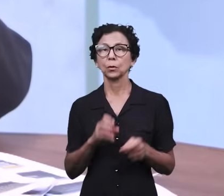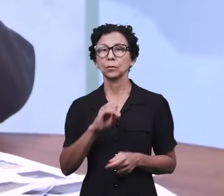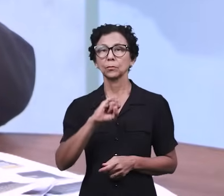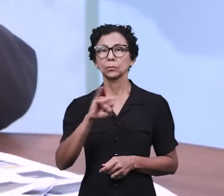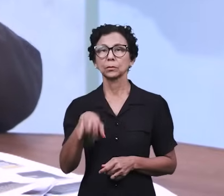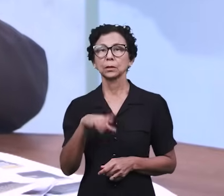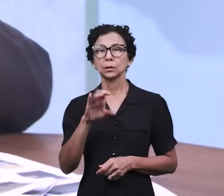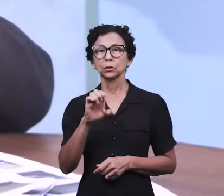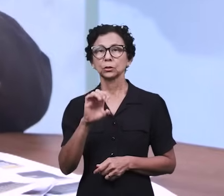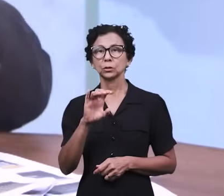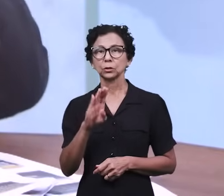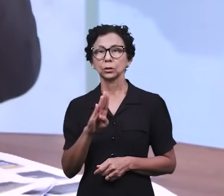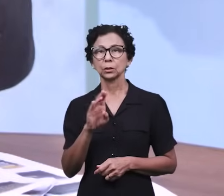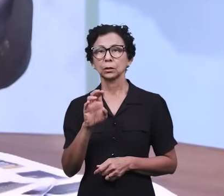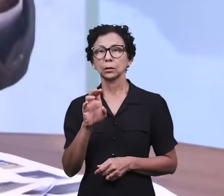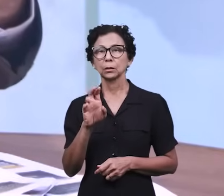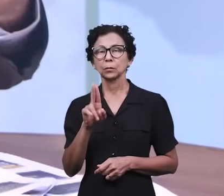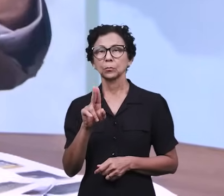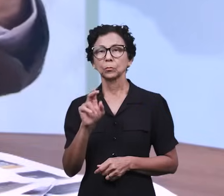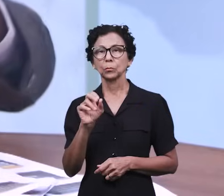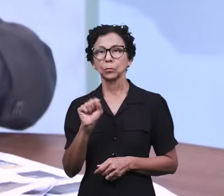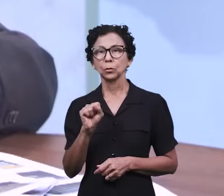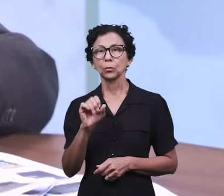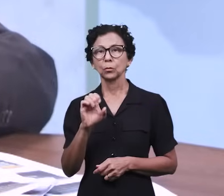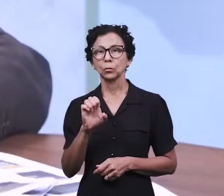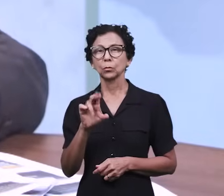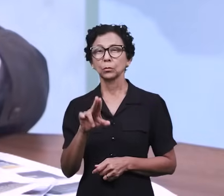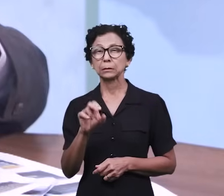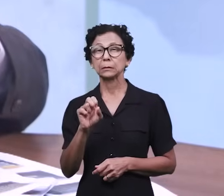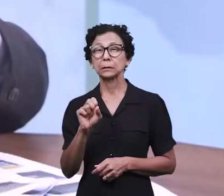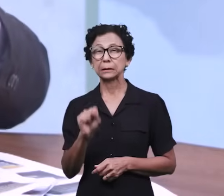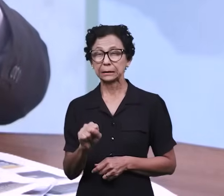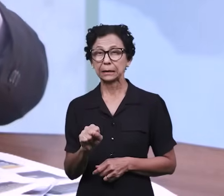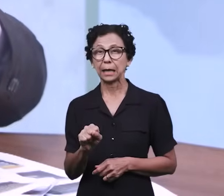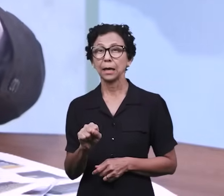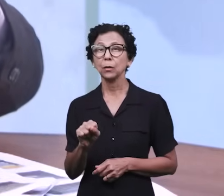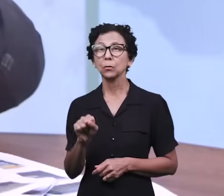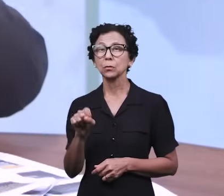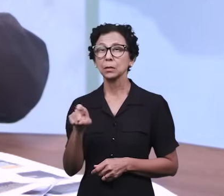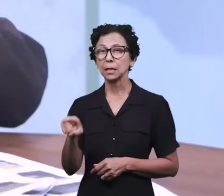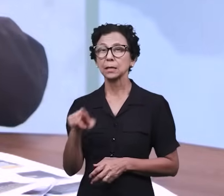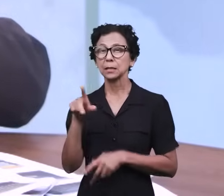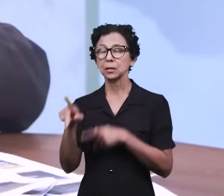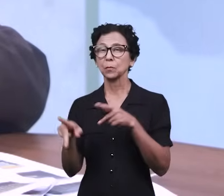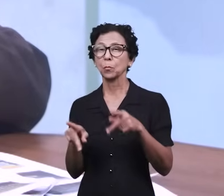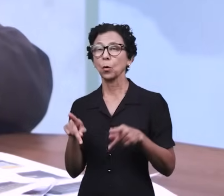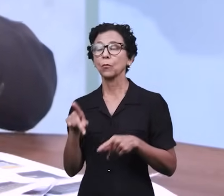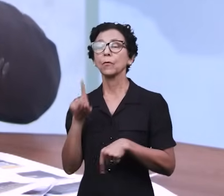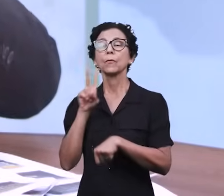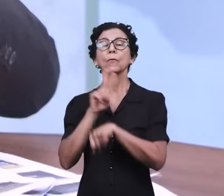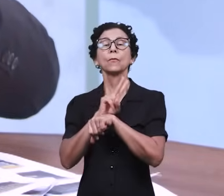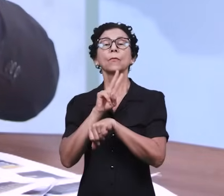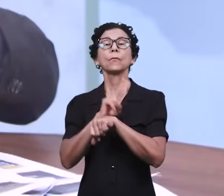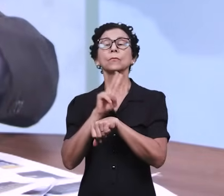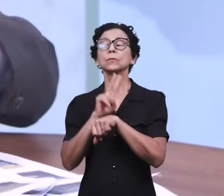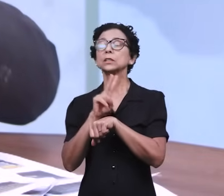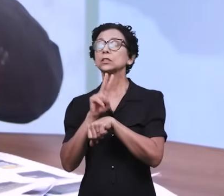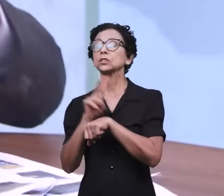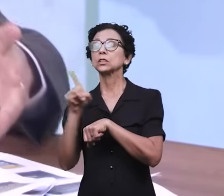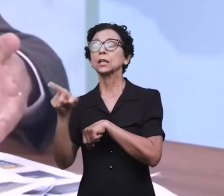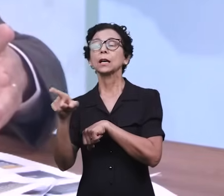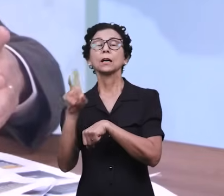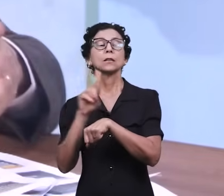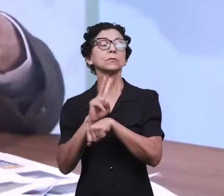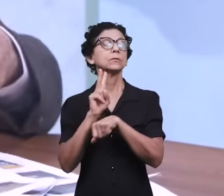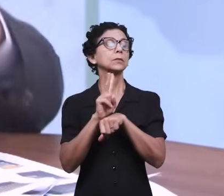iam deixar que pessoas indevidas pisassem lá, porque aquela cidade estava reservada para o povo